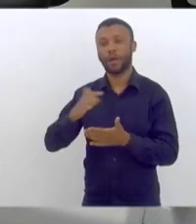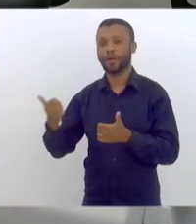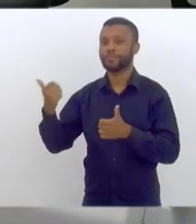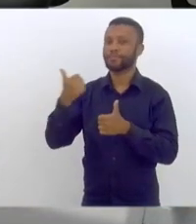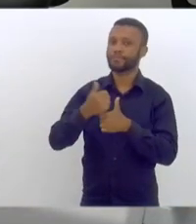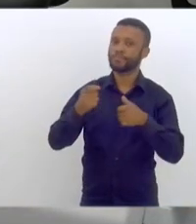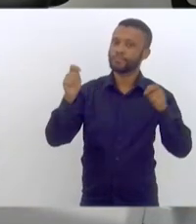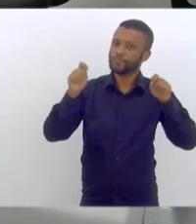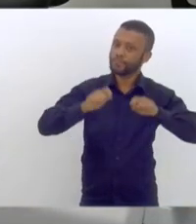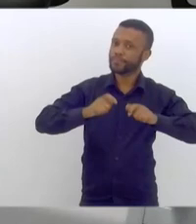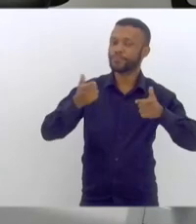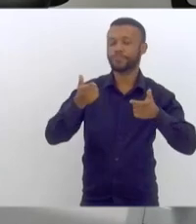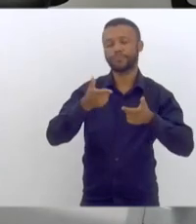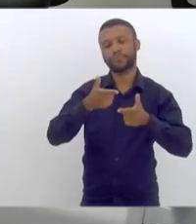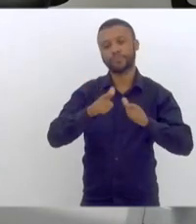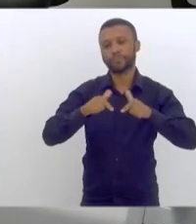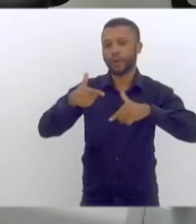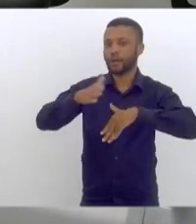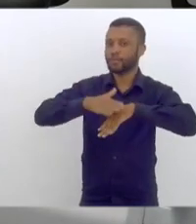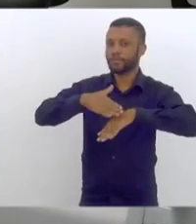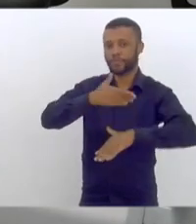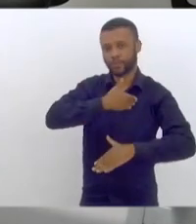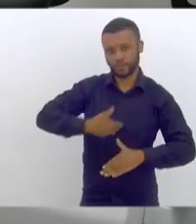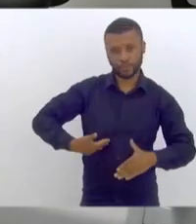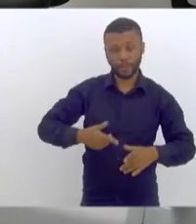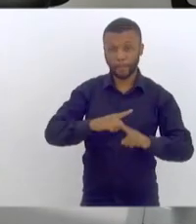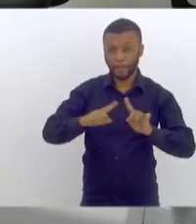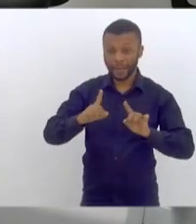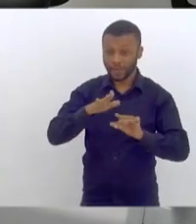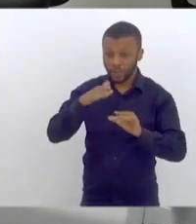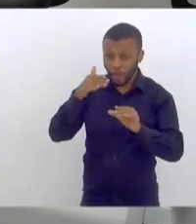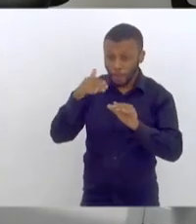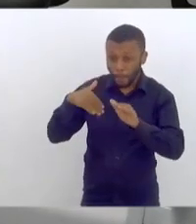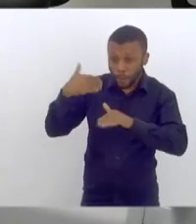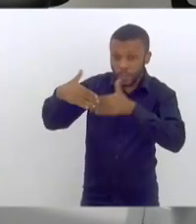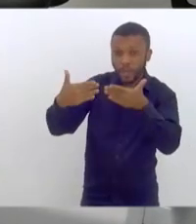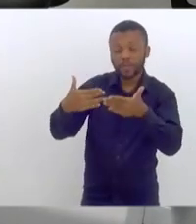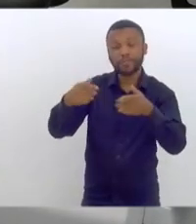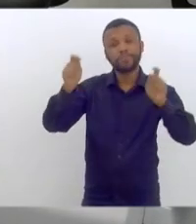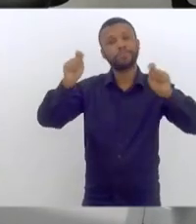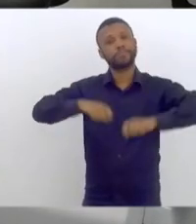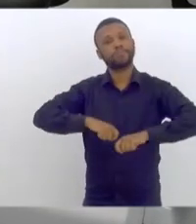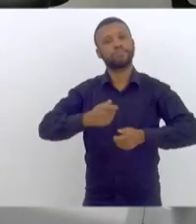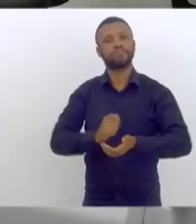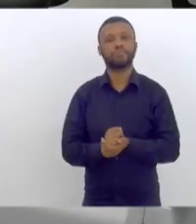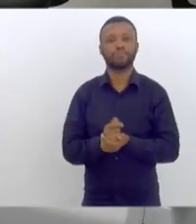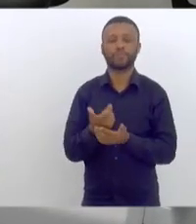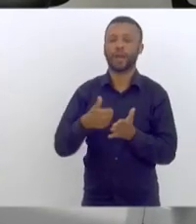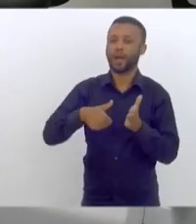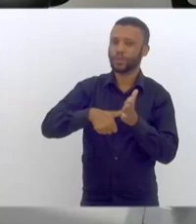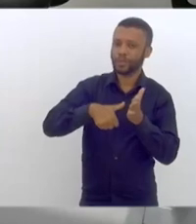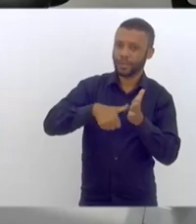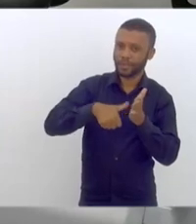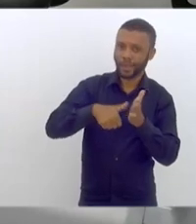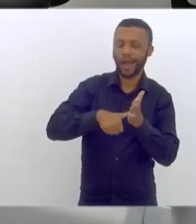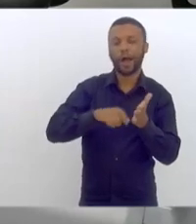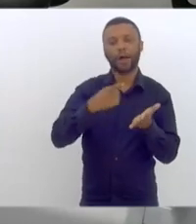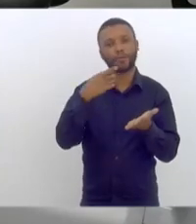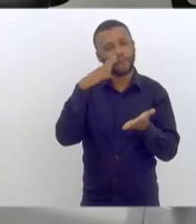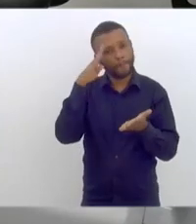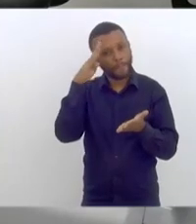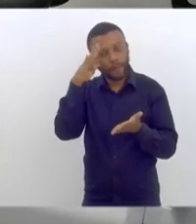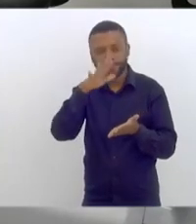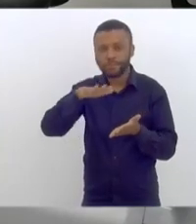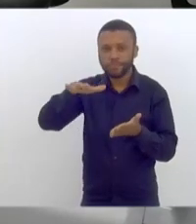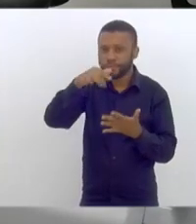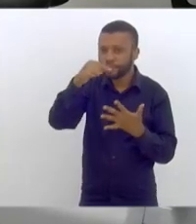por ato do governador mas todos os outros processos mantidos então atenção é societária aprovação do Banco Central Inclusive